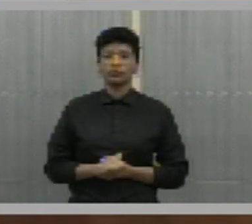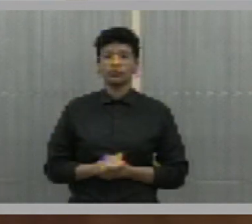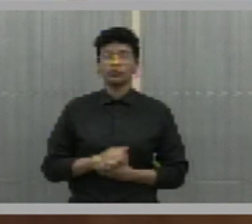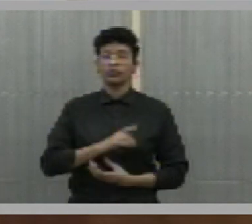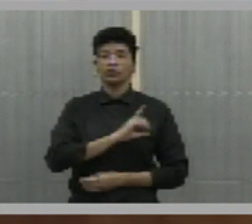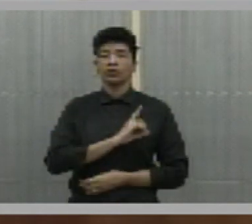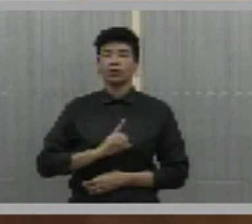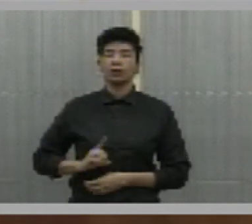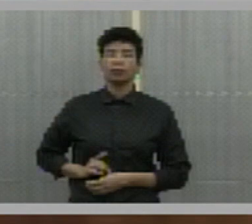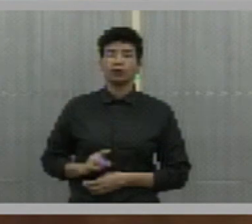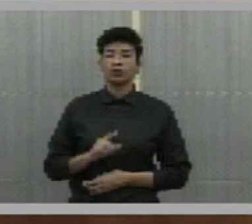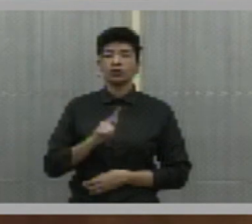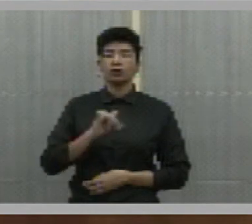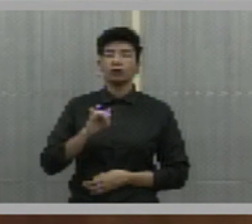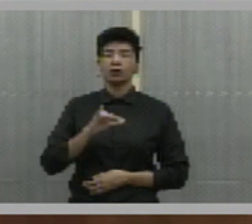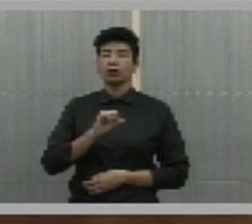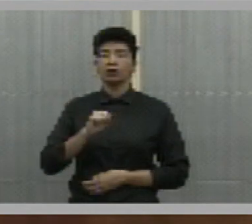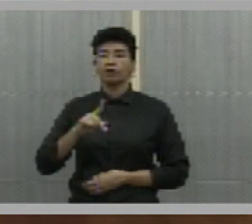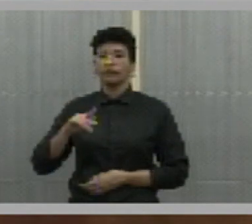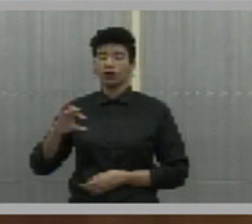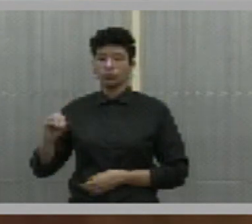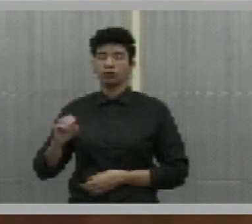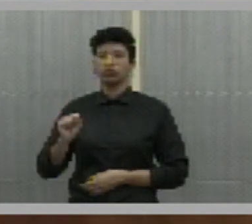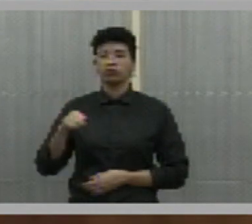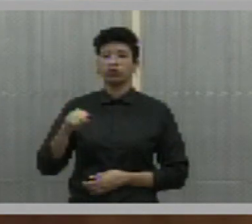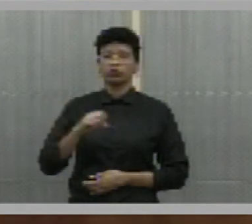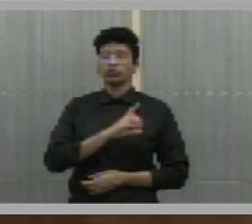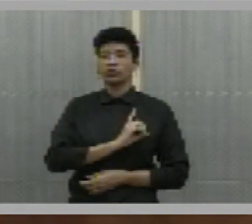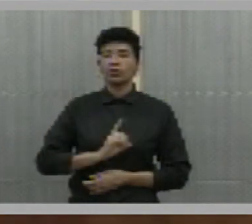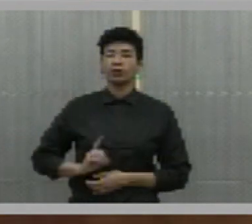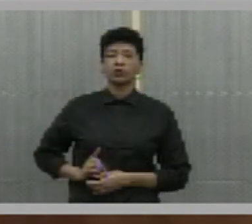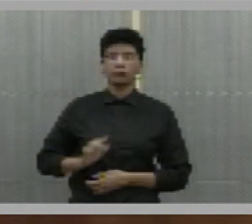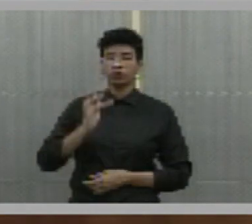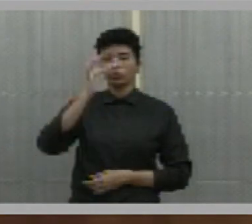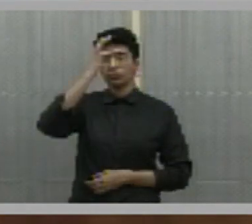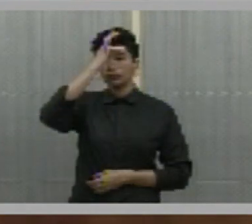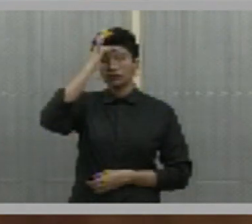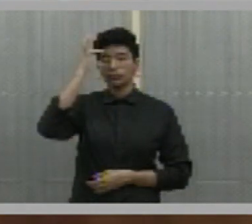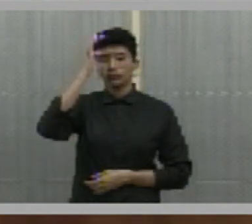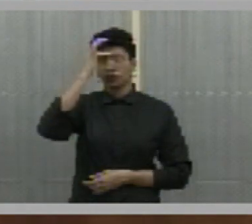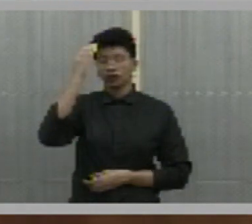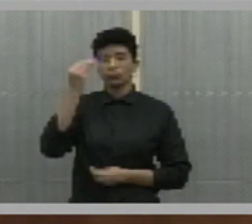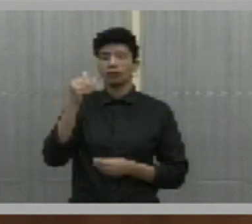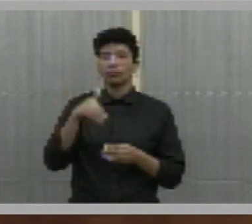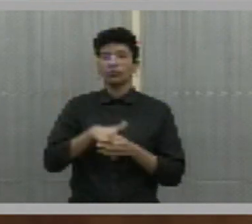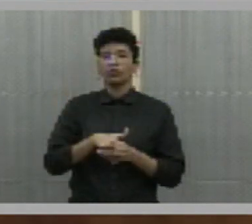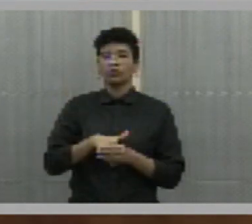Deputado Jessivaldo Isaías, como vota? Sim. Deputado Franzé Silva, como vota?